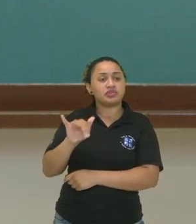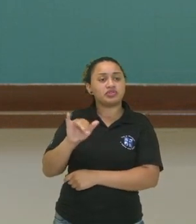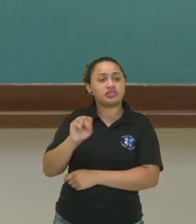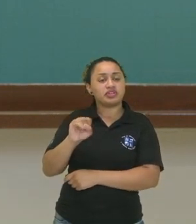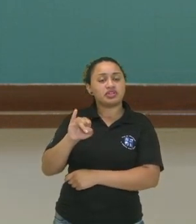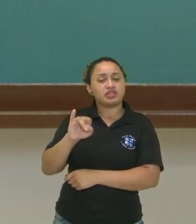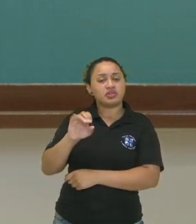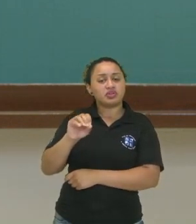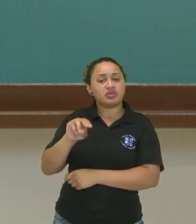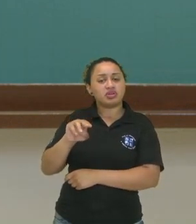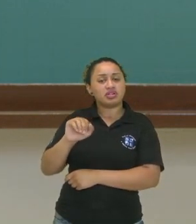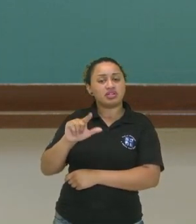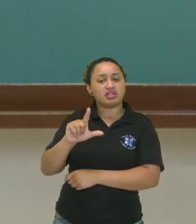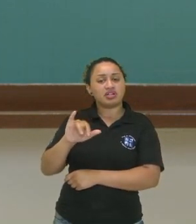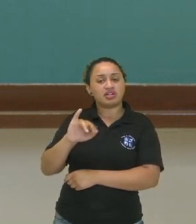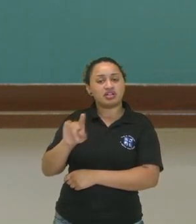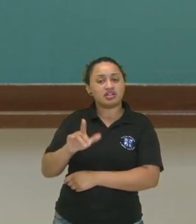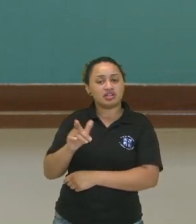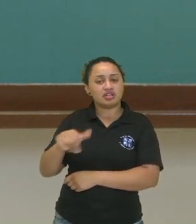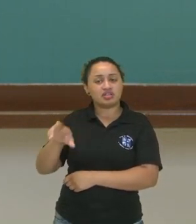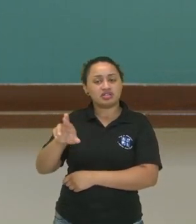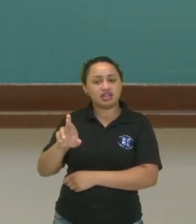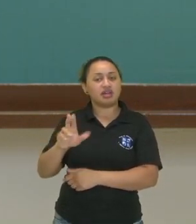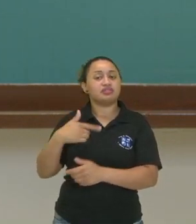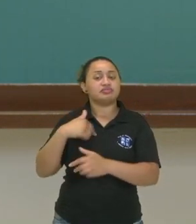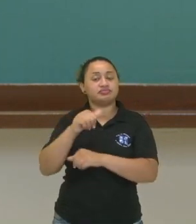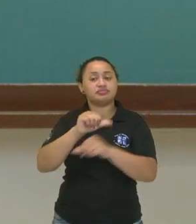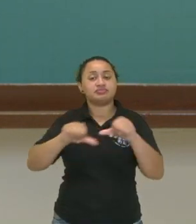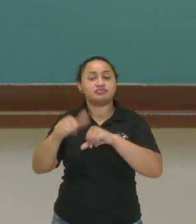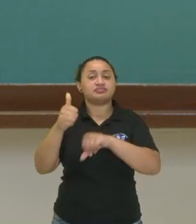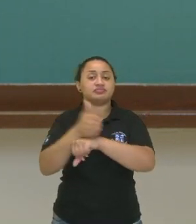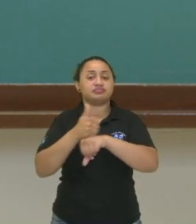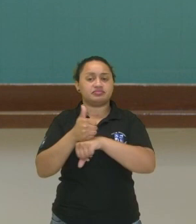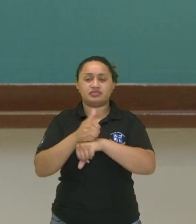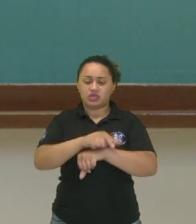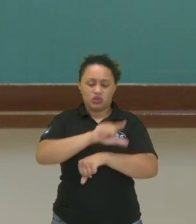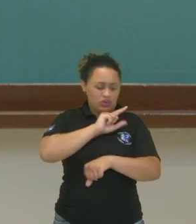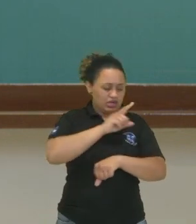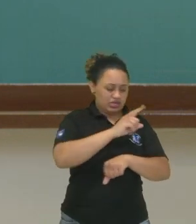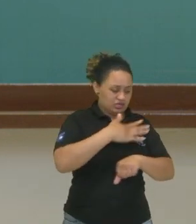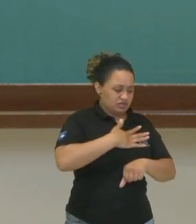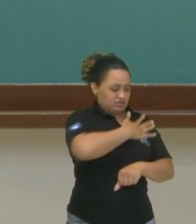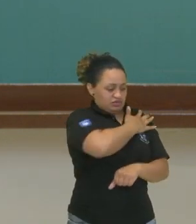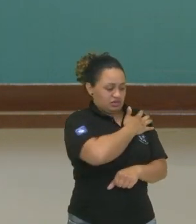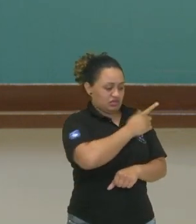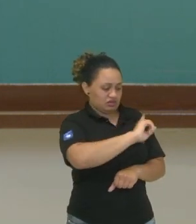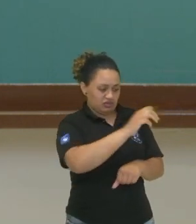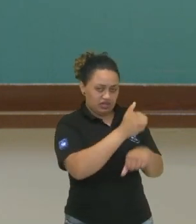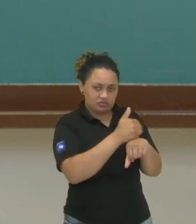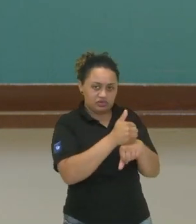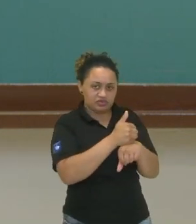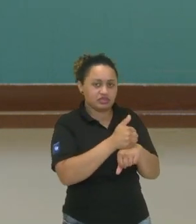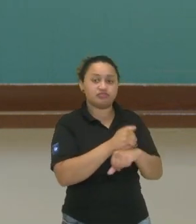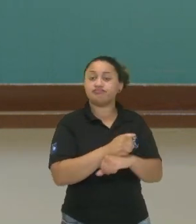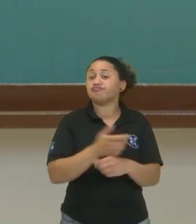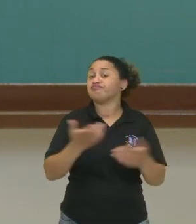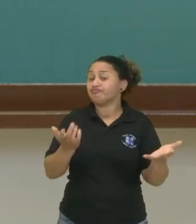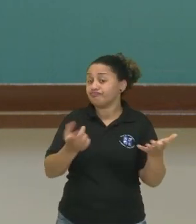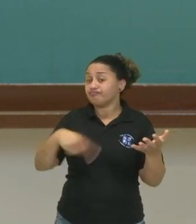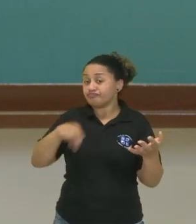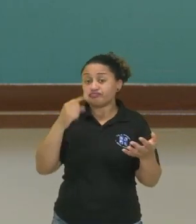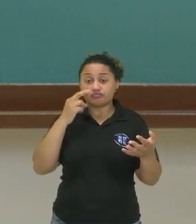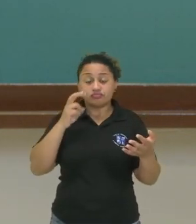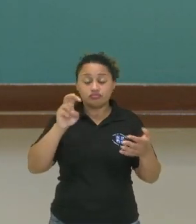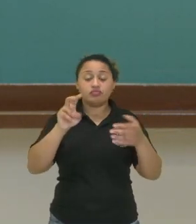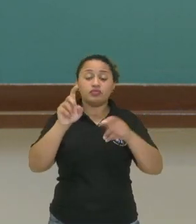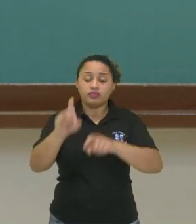Profissionalizar, trazer uma profissão. Então quer dizer que não era a profissão ser soldados? Como vocês viram nos outros slides, os